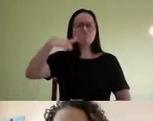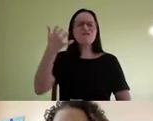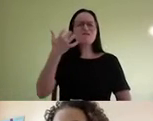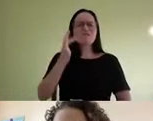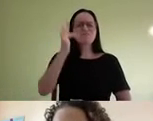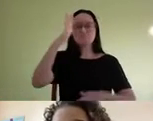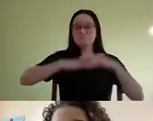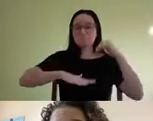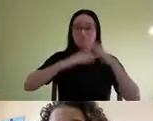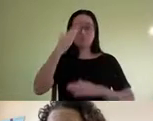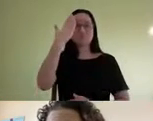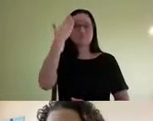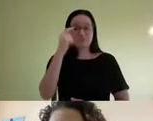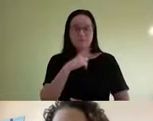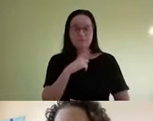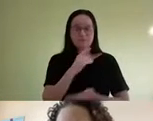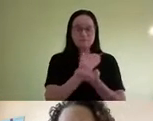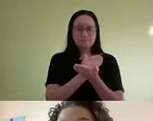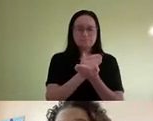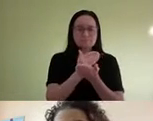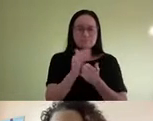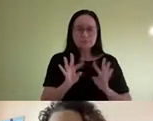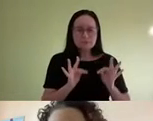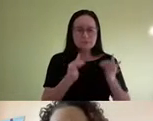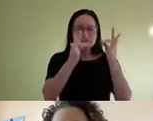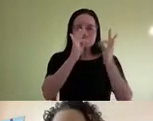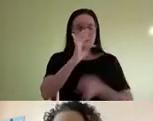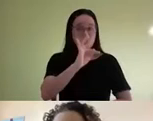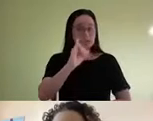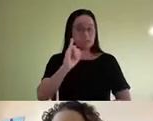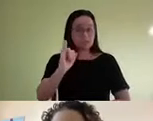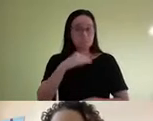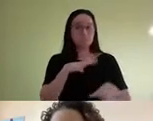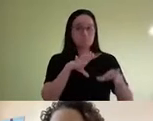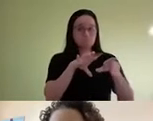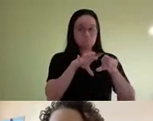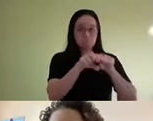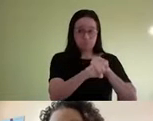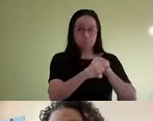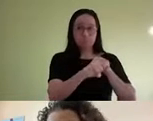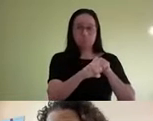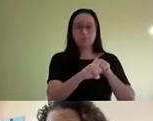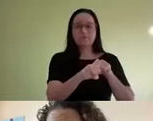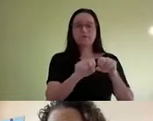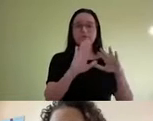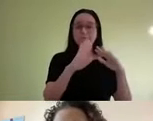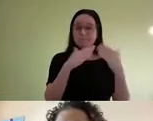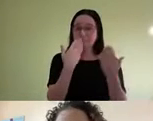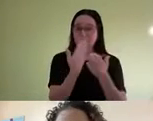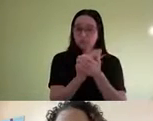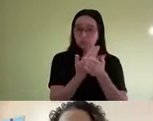a minha carreira na área de TI, então eu sou formada por escolas técnicas,